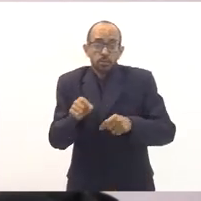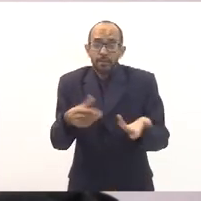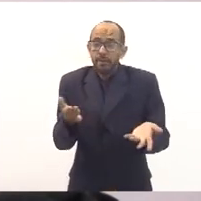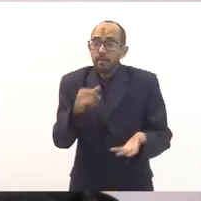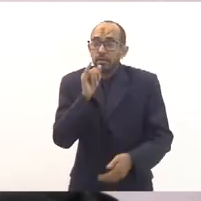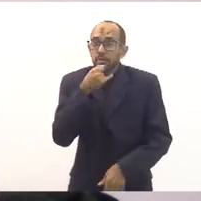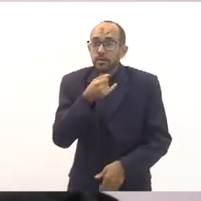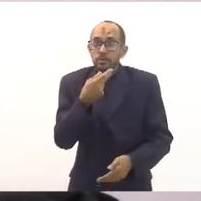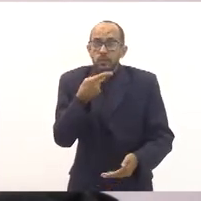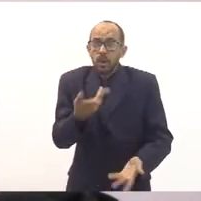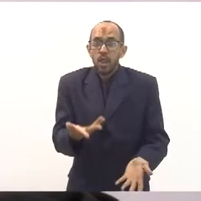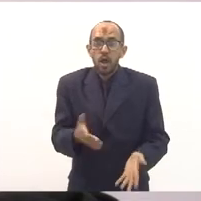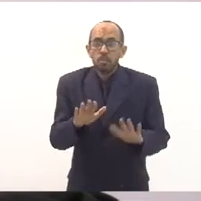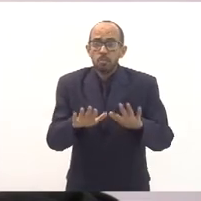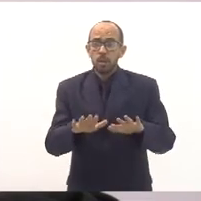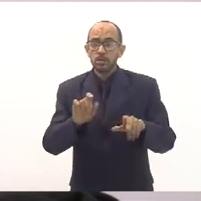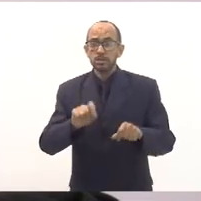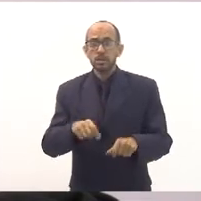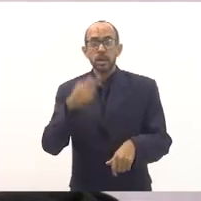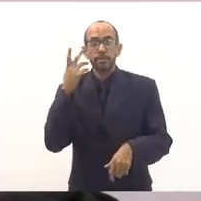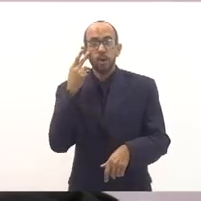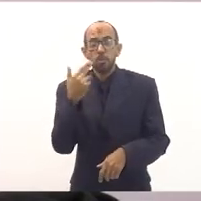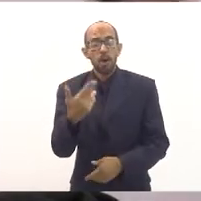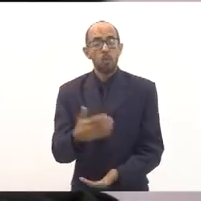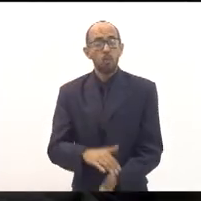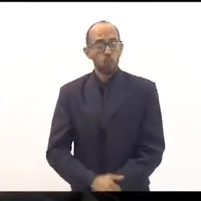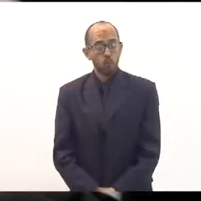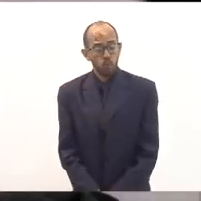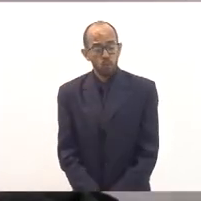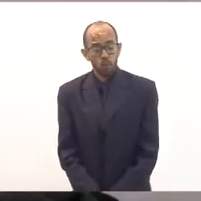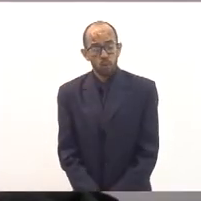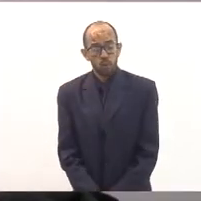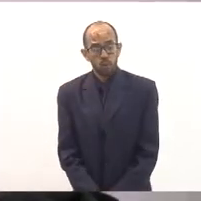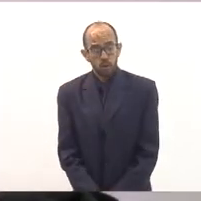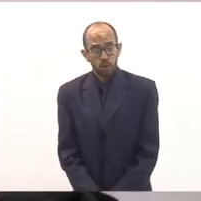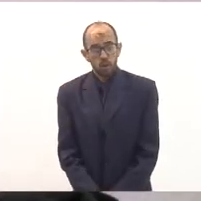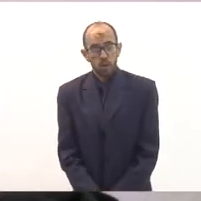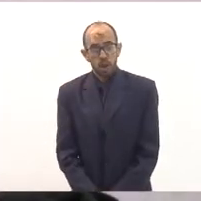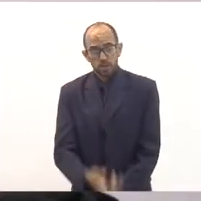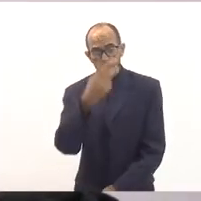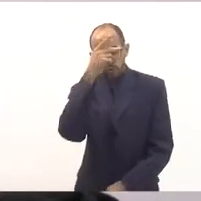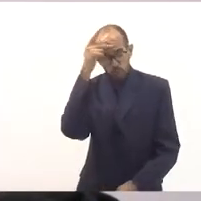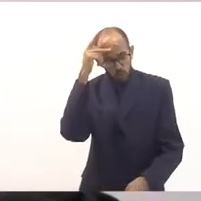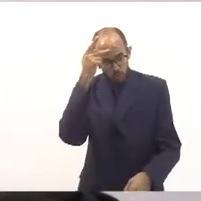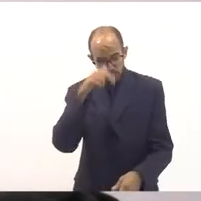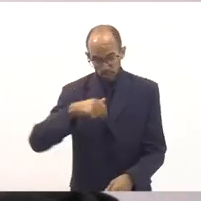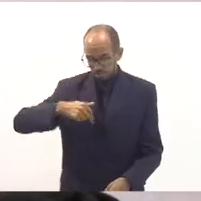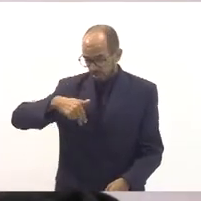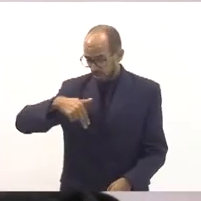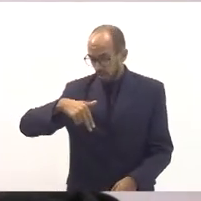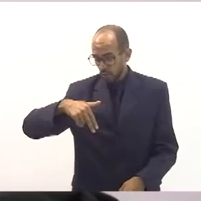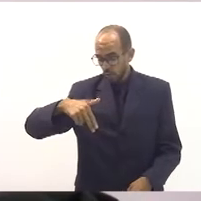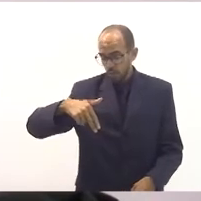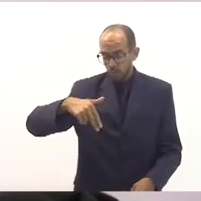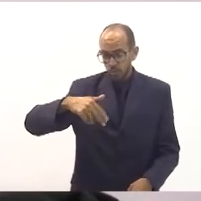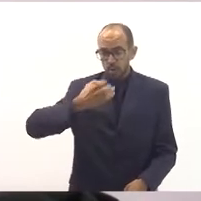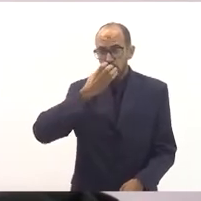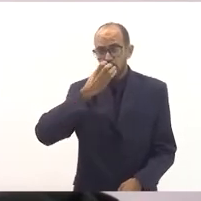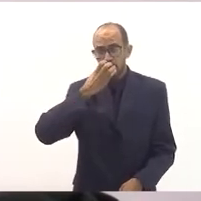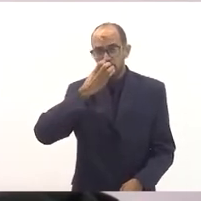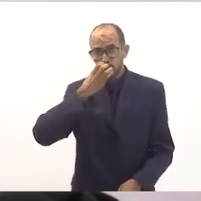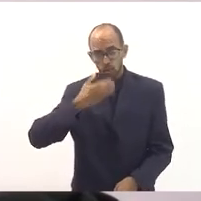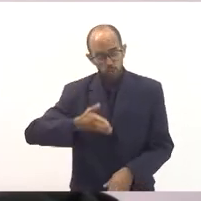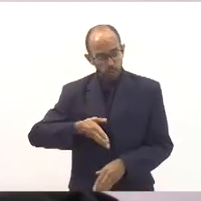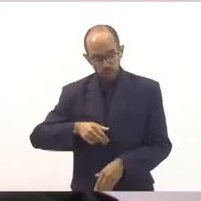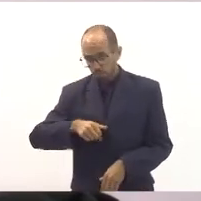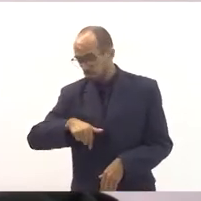triste falar mas já é algo normal as pessoas já tipo assim tá ali andando o seu dia a dia e o cachorro tá